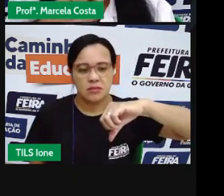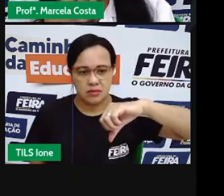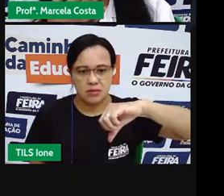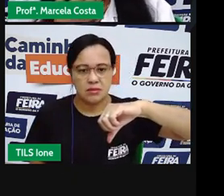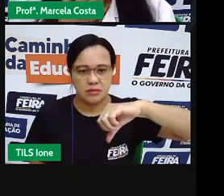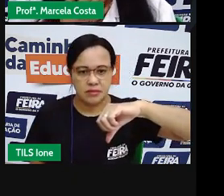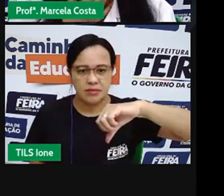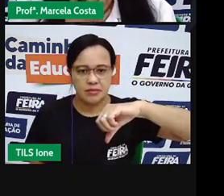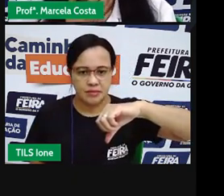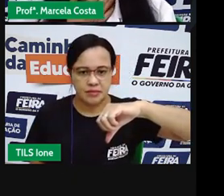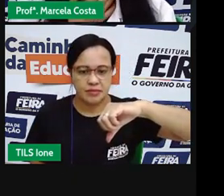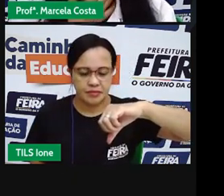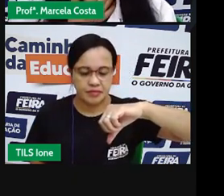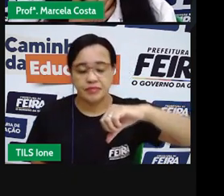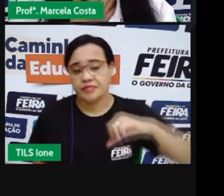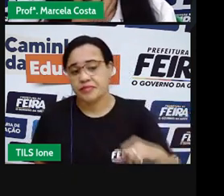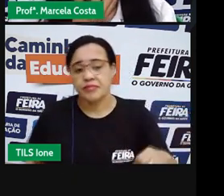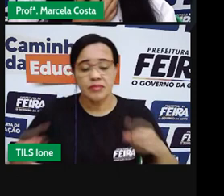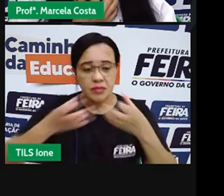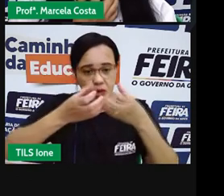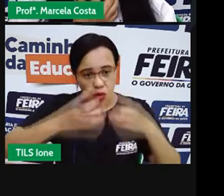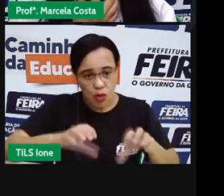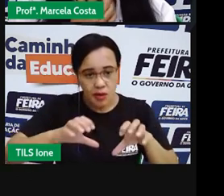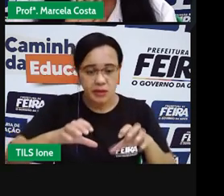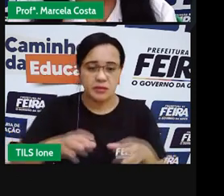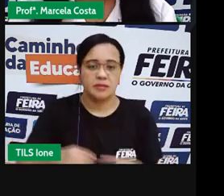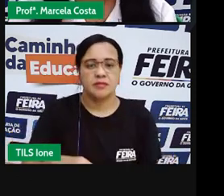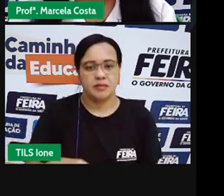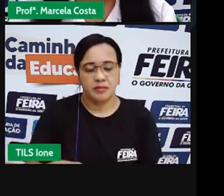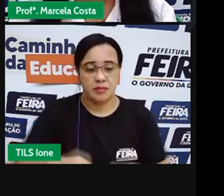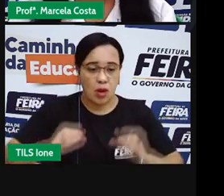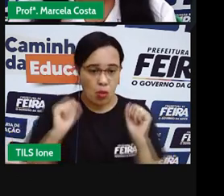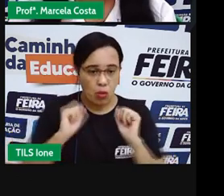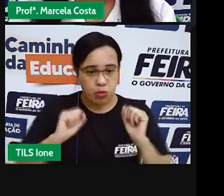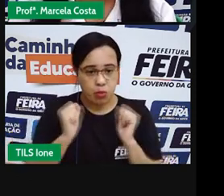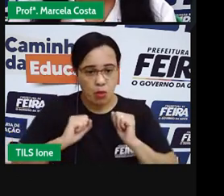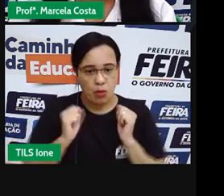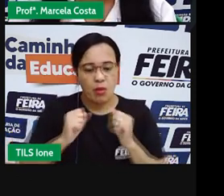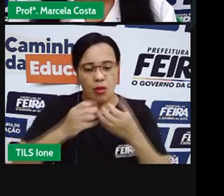9 ovos era a quantidade que a galinha botou.